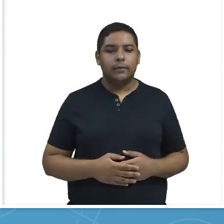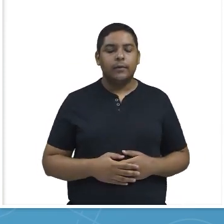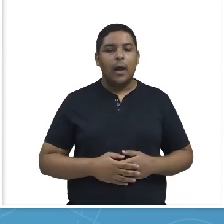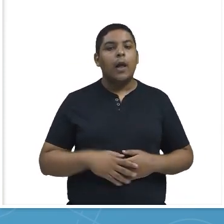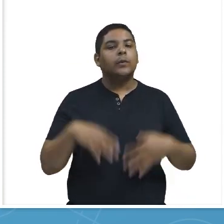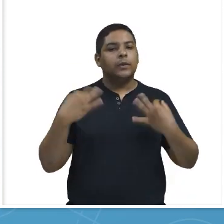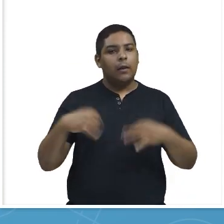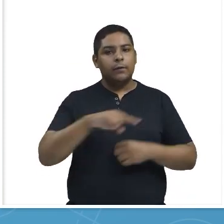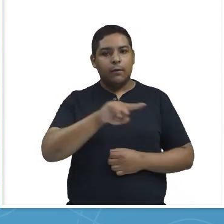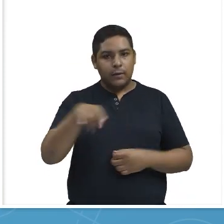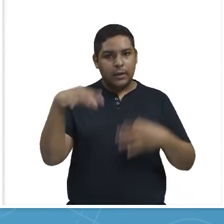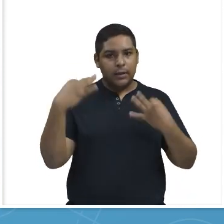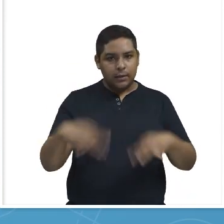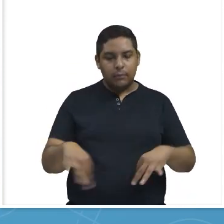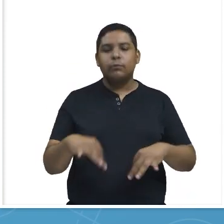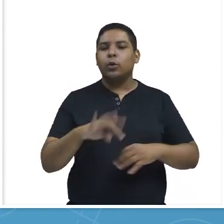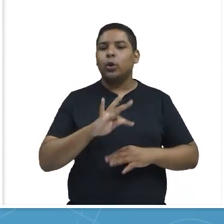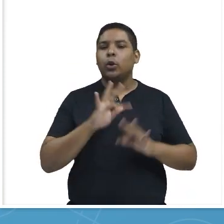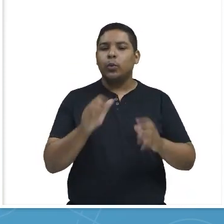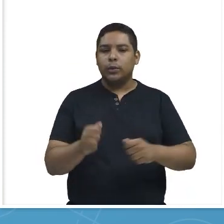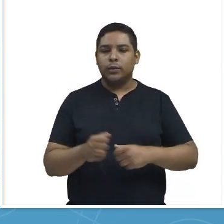todas. Até daqui a pouquinho.